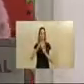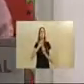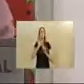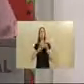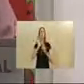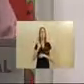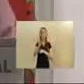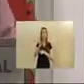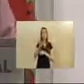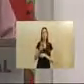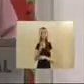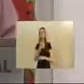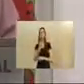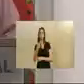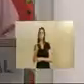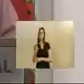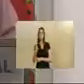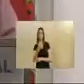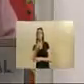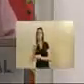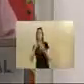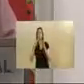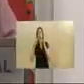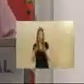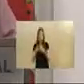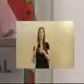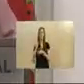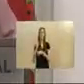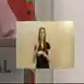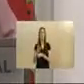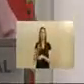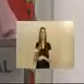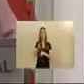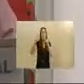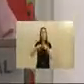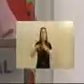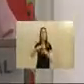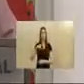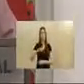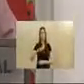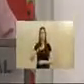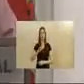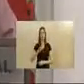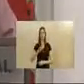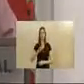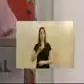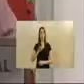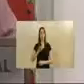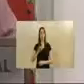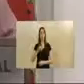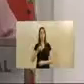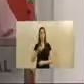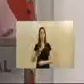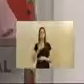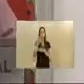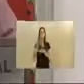de 200 famílias de blumenau e região usa policlínica da furb para atendimento foi criada como projeto de extensão pelo